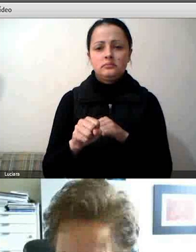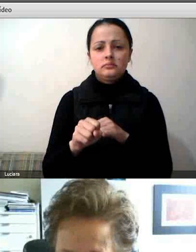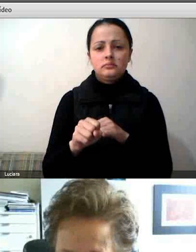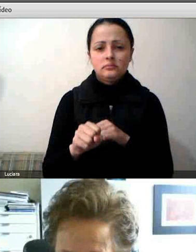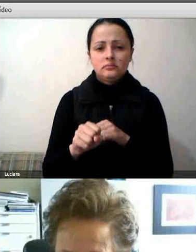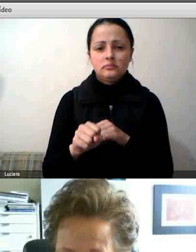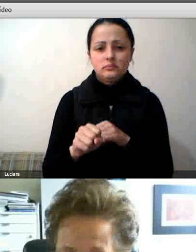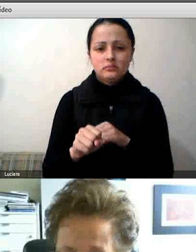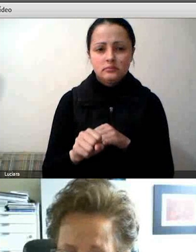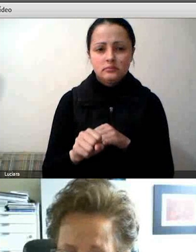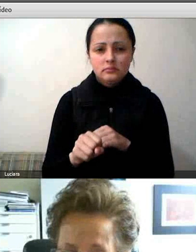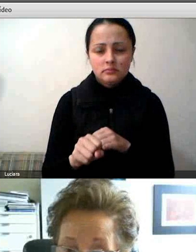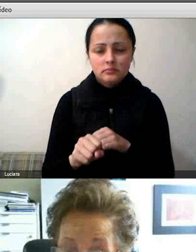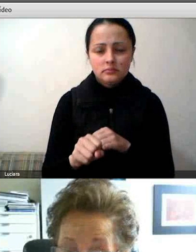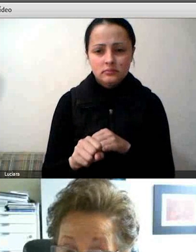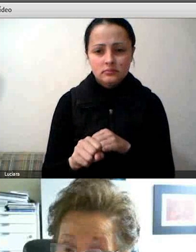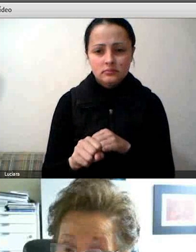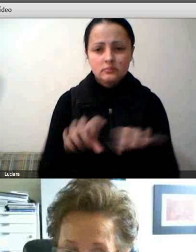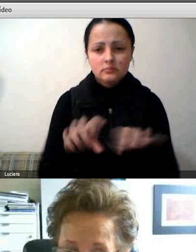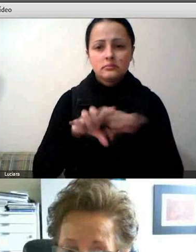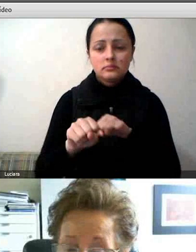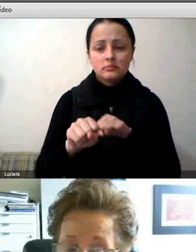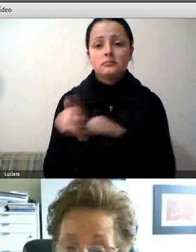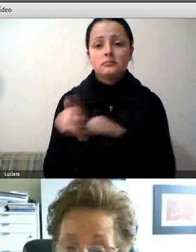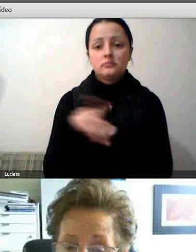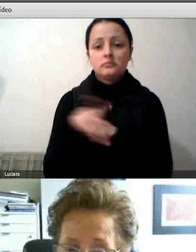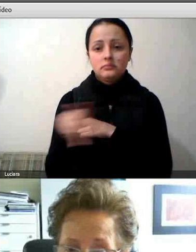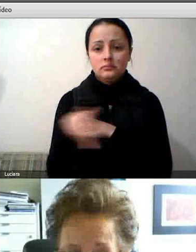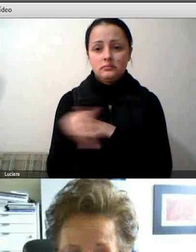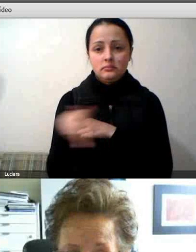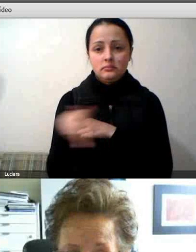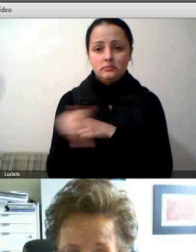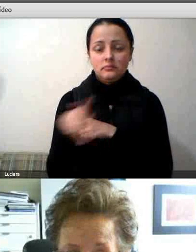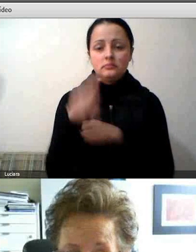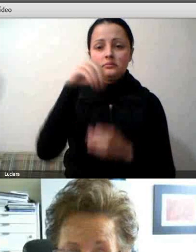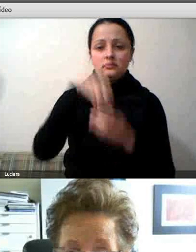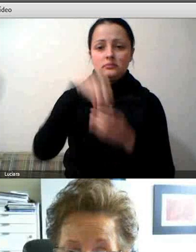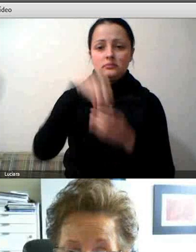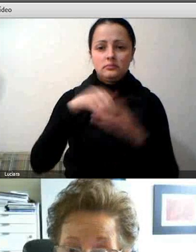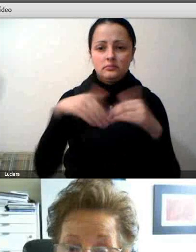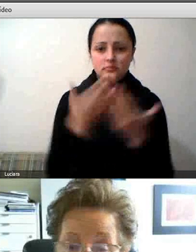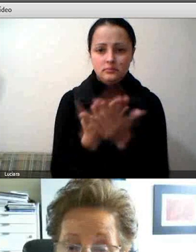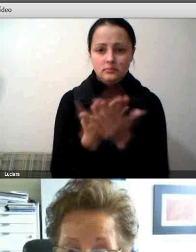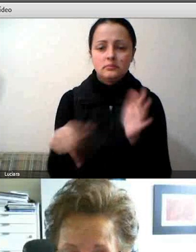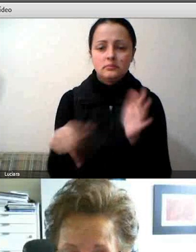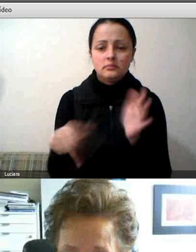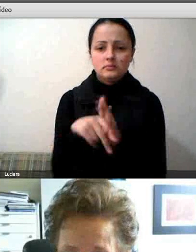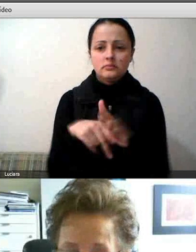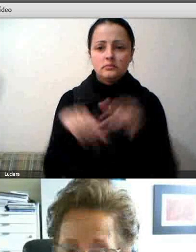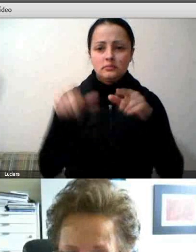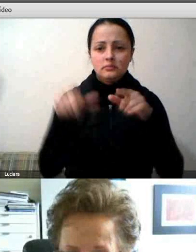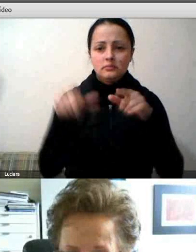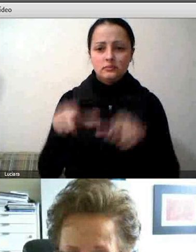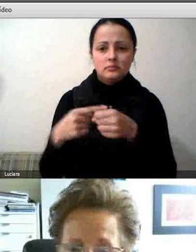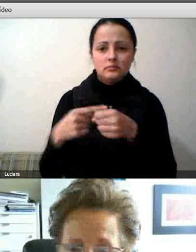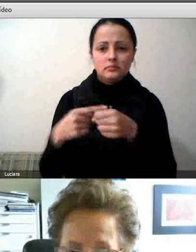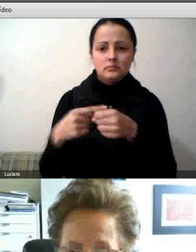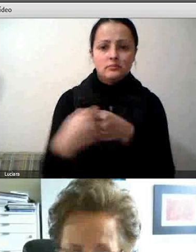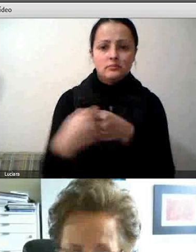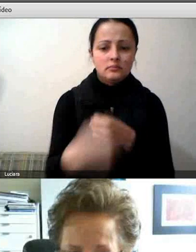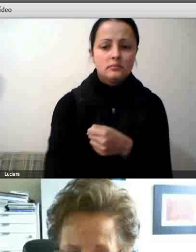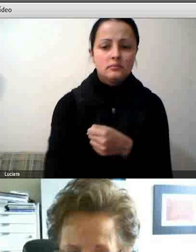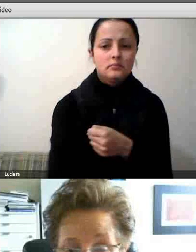formar os multiplicadores do NTS. E o multiplicador do NTS vai formar o professor dentro da sua escola,